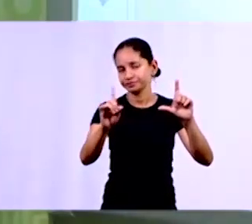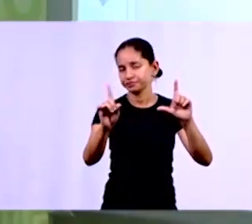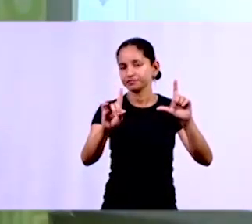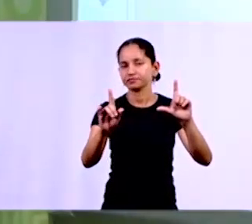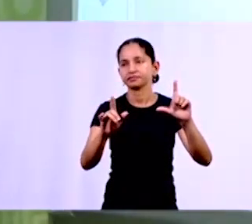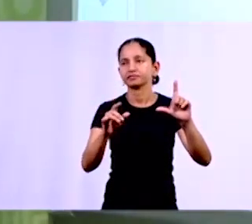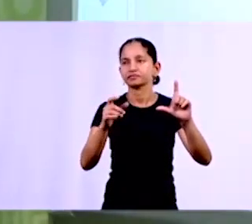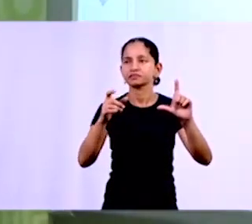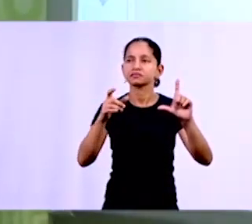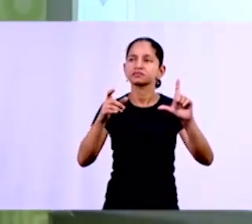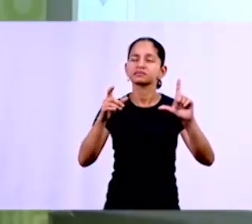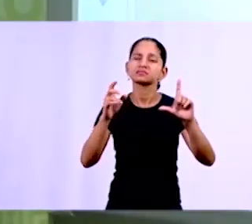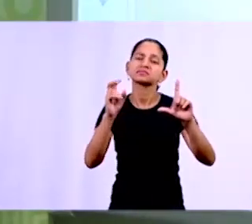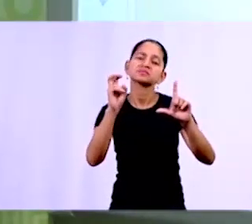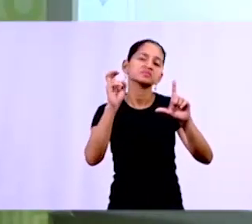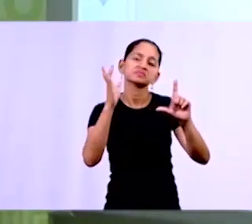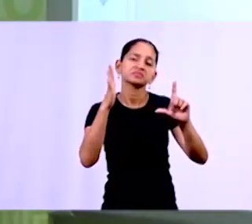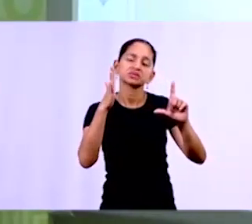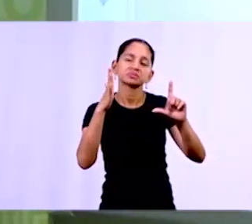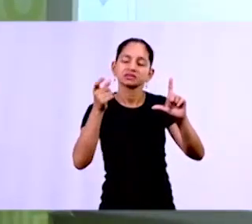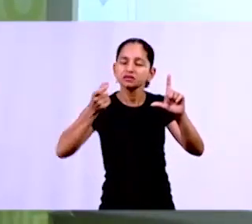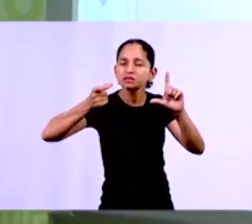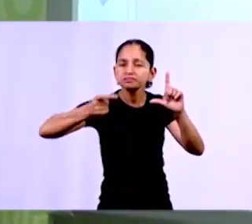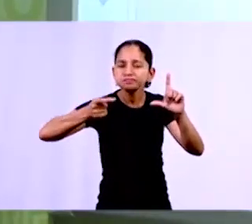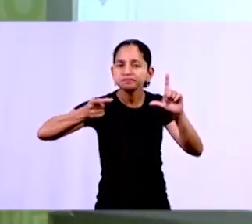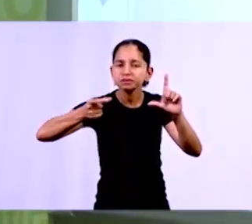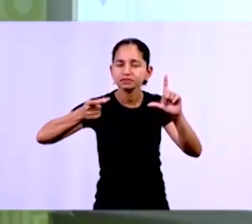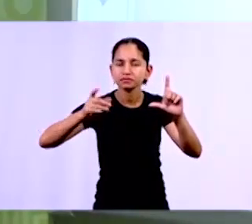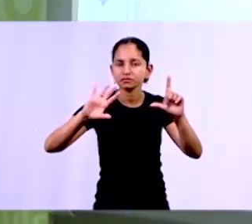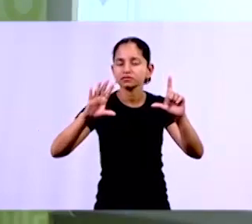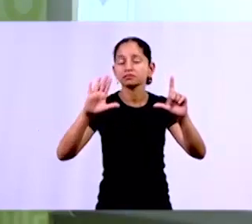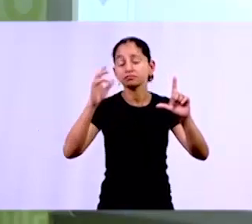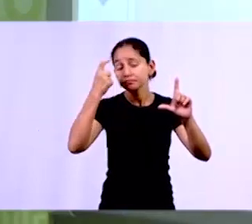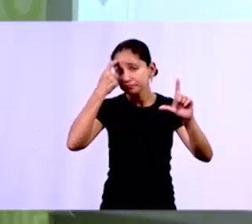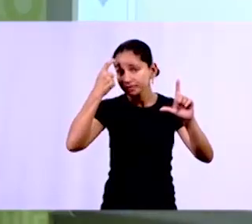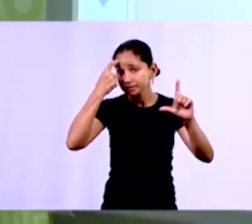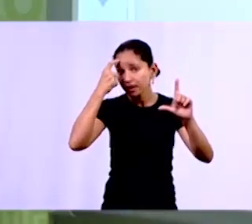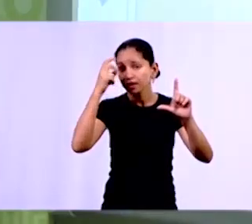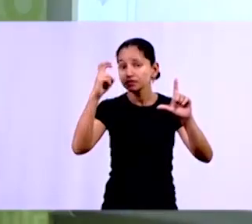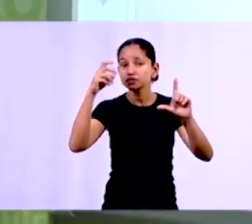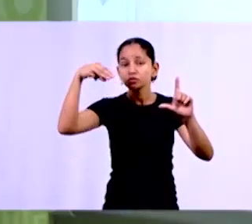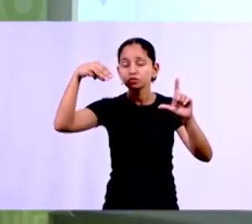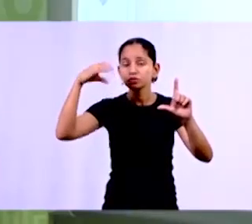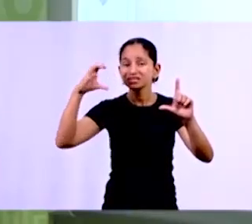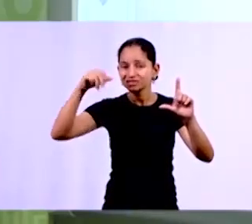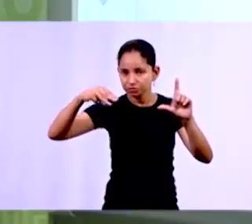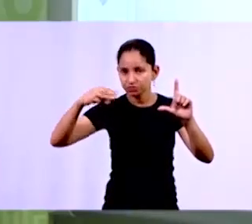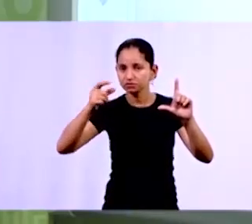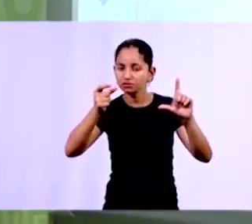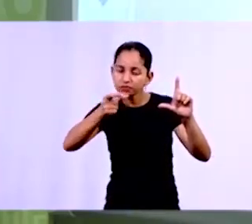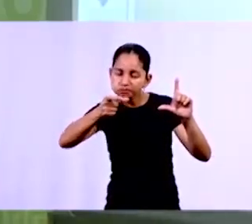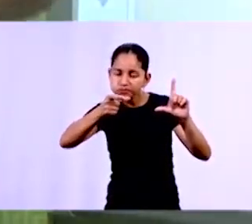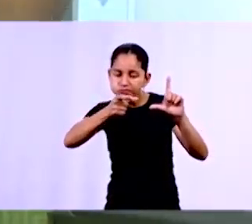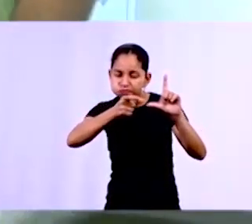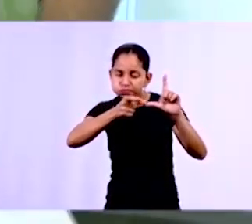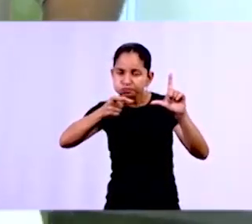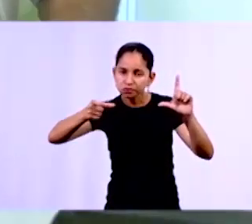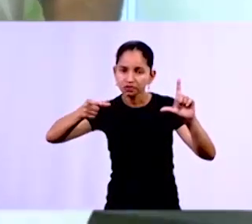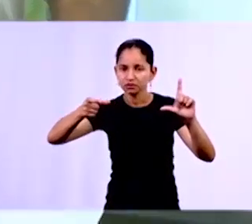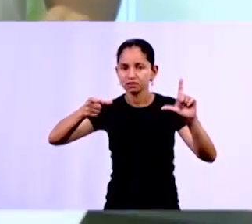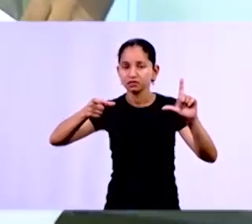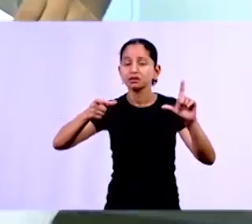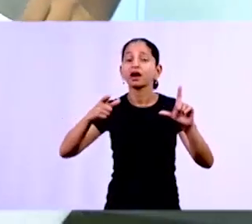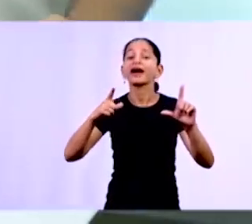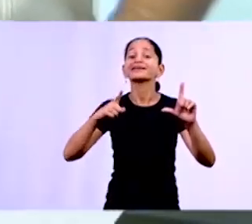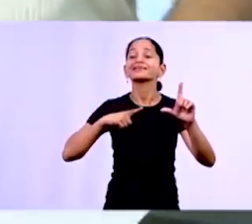botar uns 5 centímetros de espessura mais ou menos. Então imagina uma folha desse tamanho, com 5 centímetros de espessura. E eu